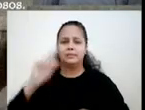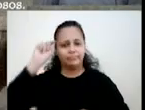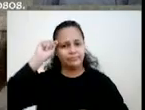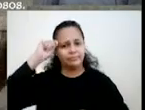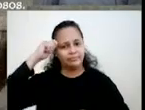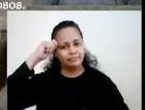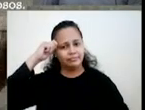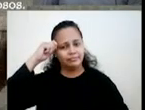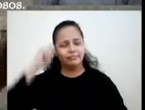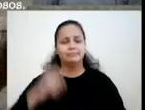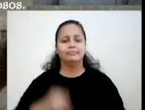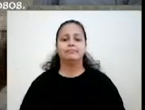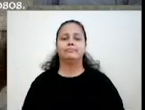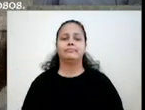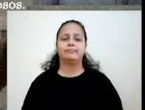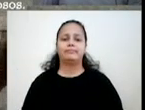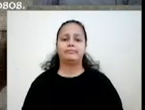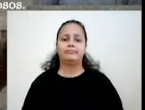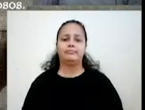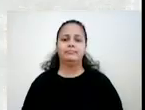eram afrodescendentes.